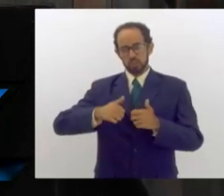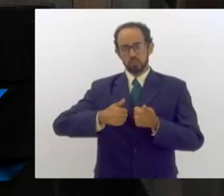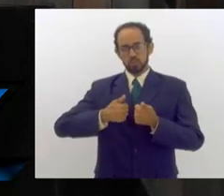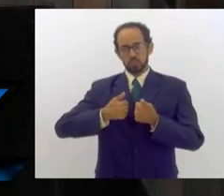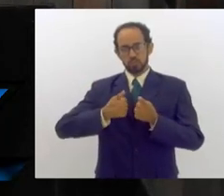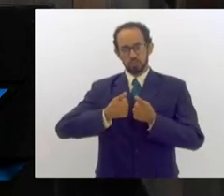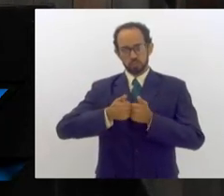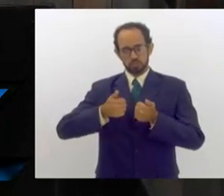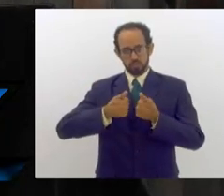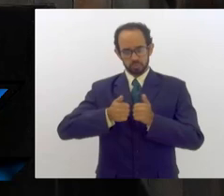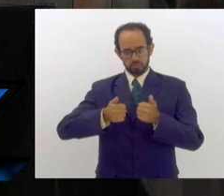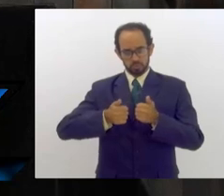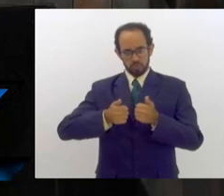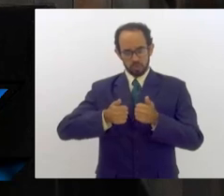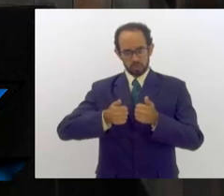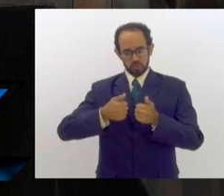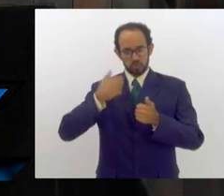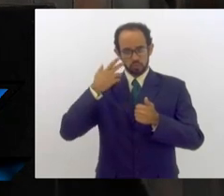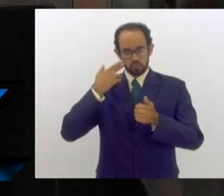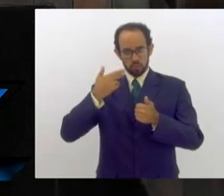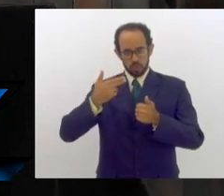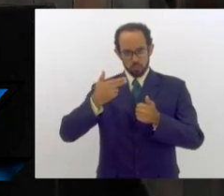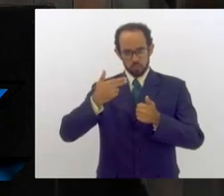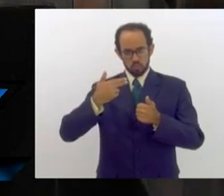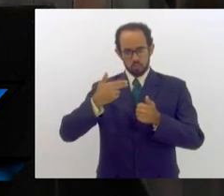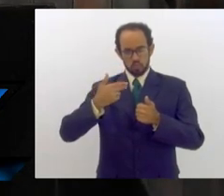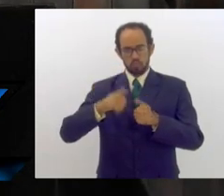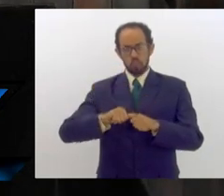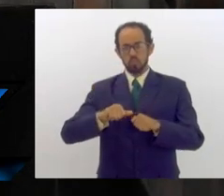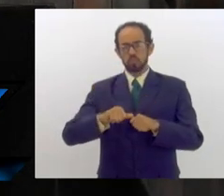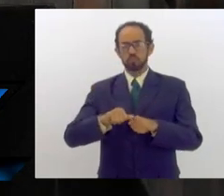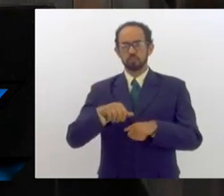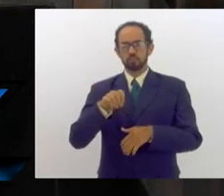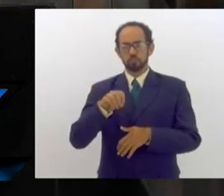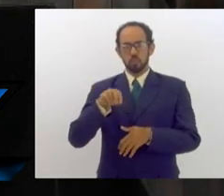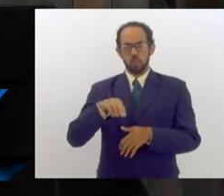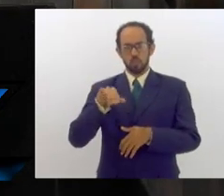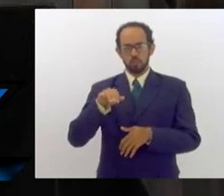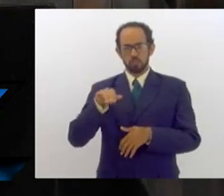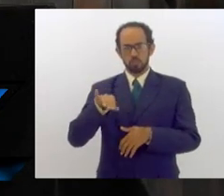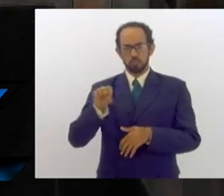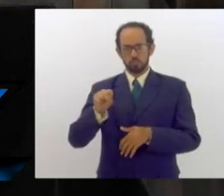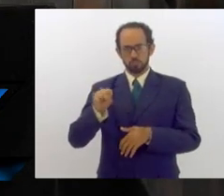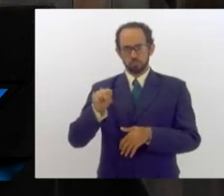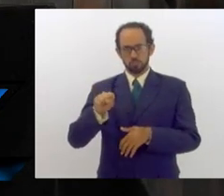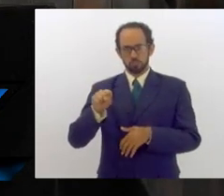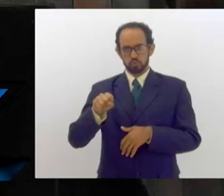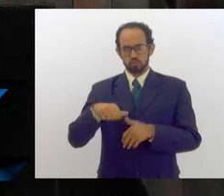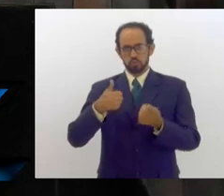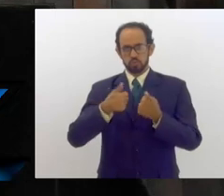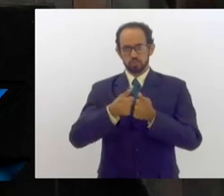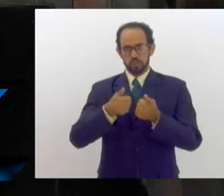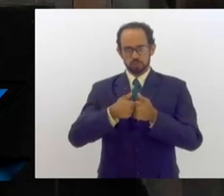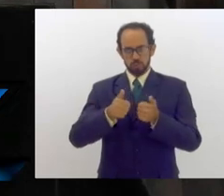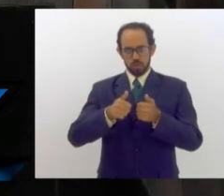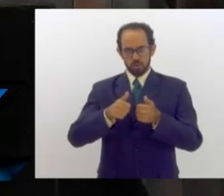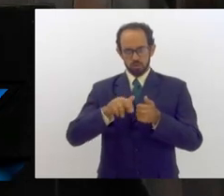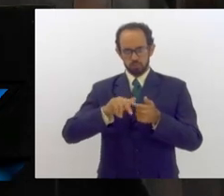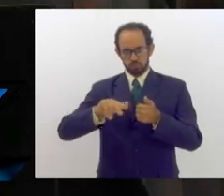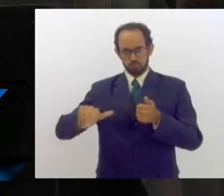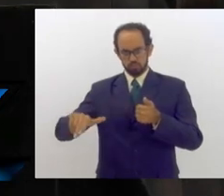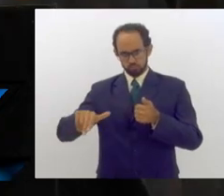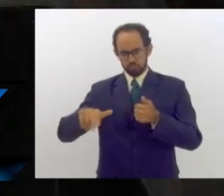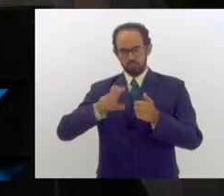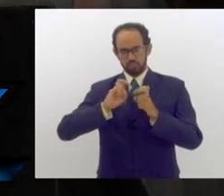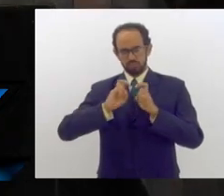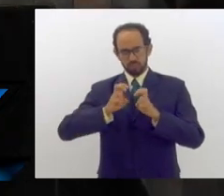ônibus o transporte de passageiros em escala Isto é trem